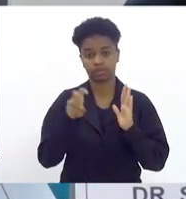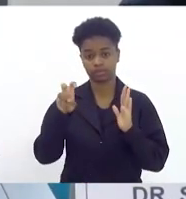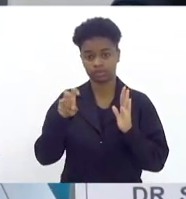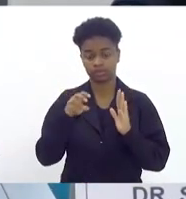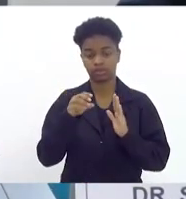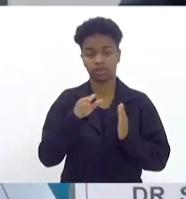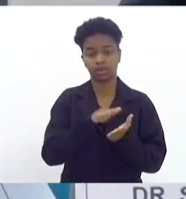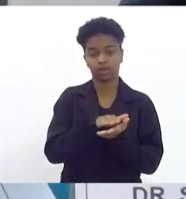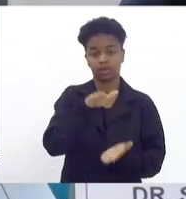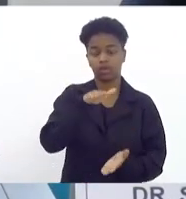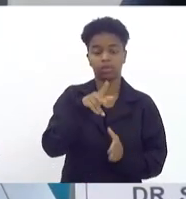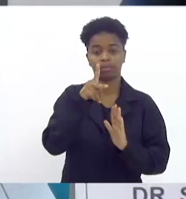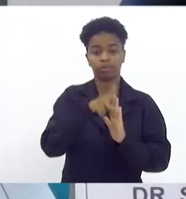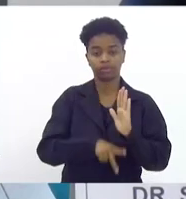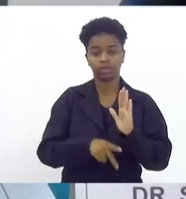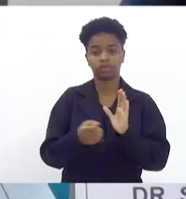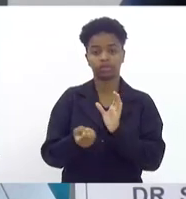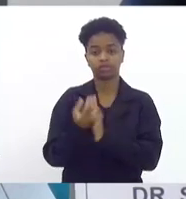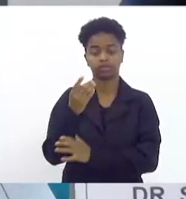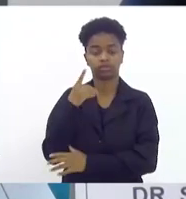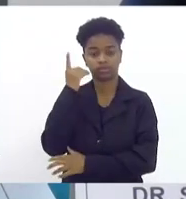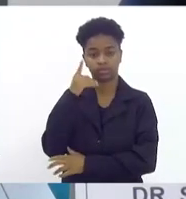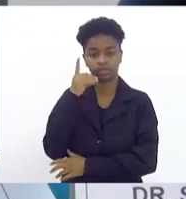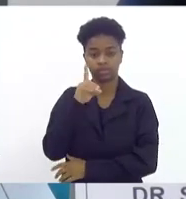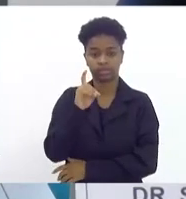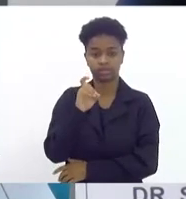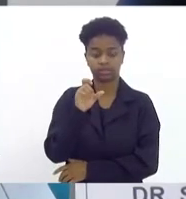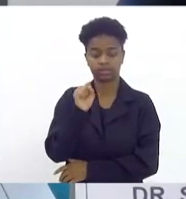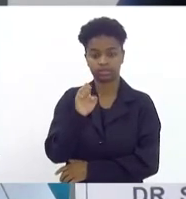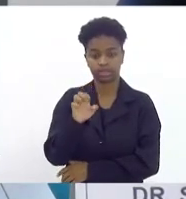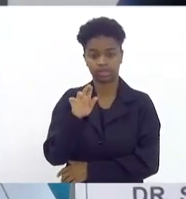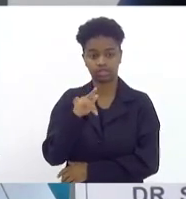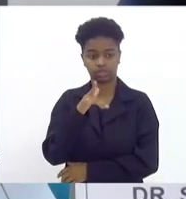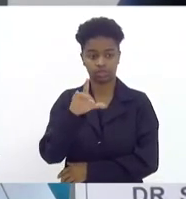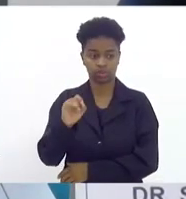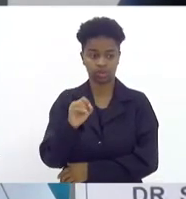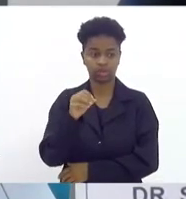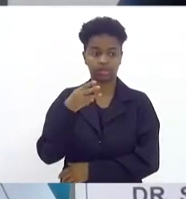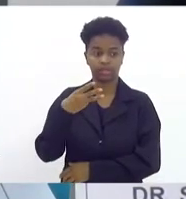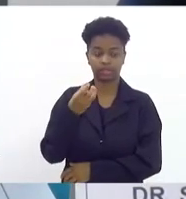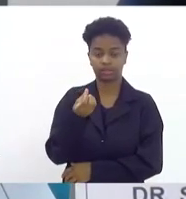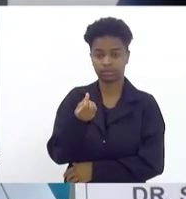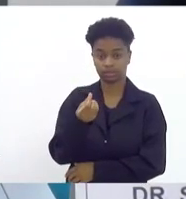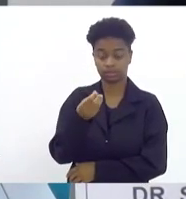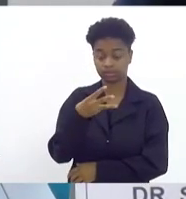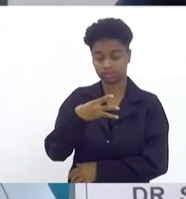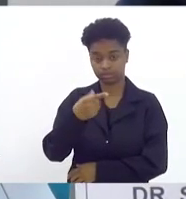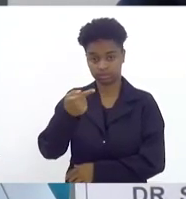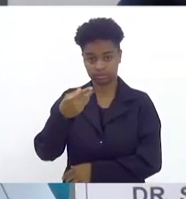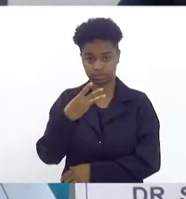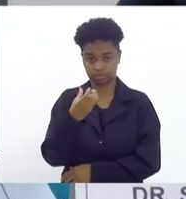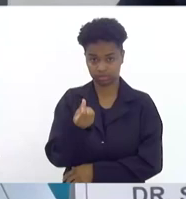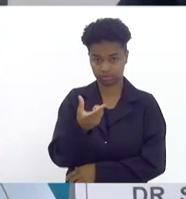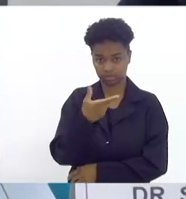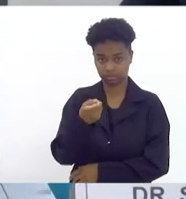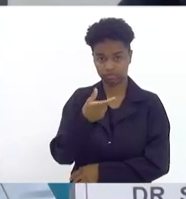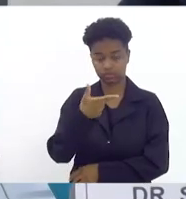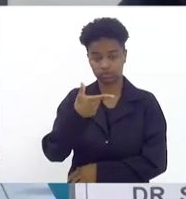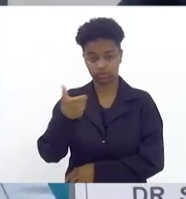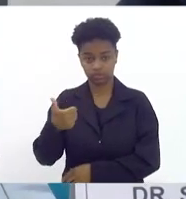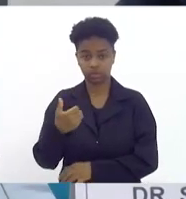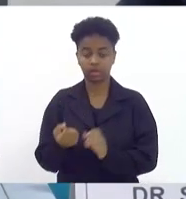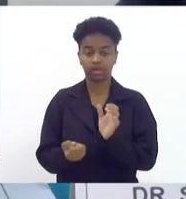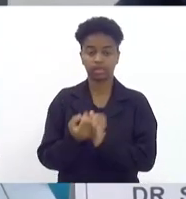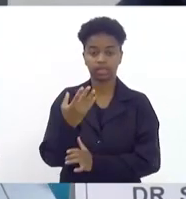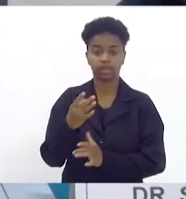bloco de projetos de relatoria, deputado doutor Serginho. Trata-se do PL 3736 de 21, de autoria da deputada Marta Rocha, que dispõe sobre a criação de parceria